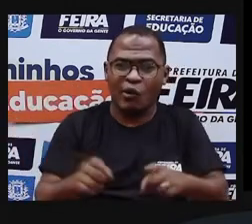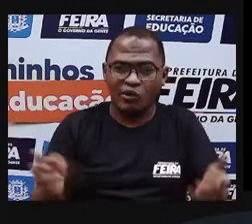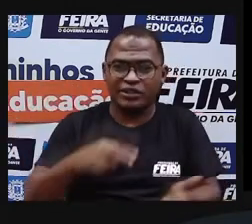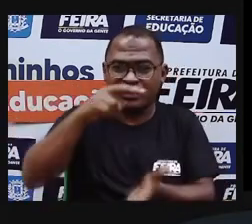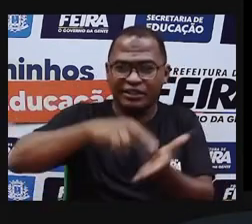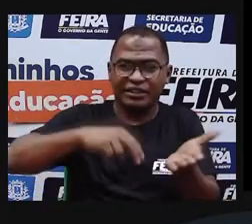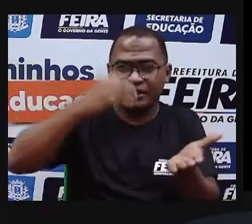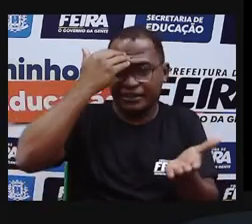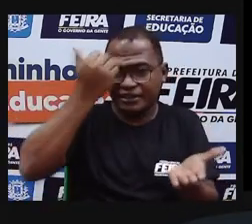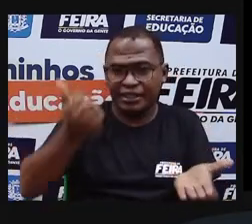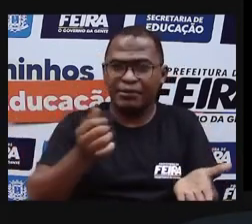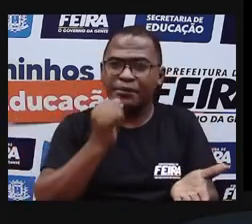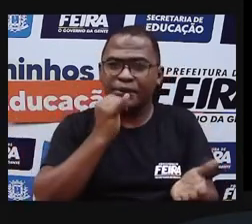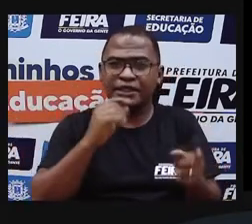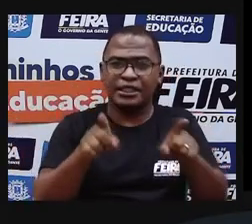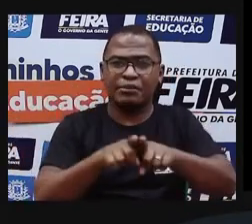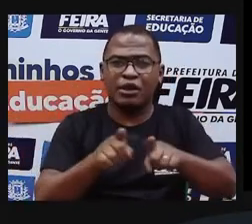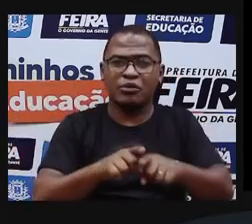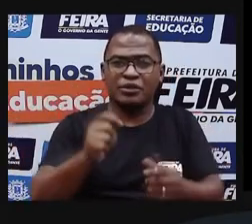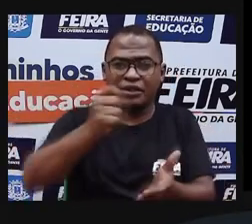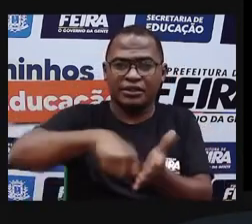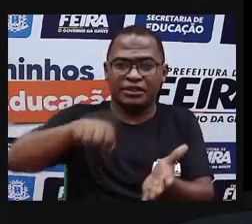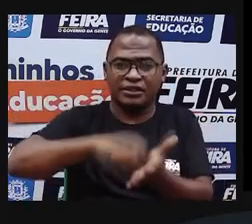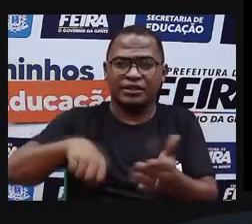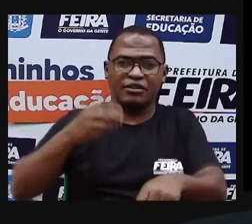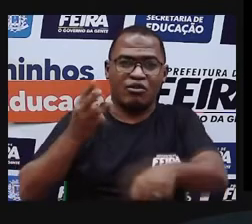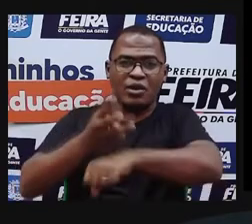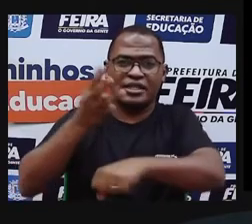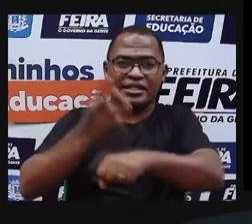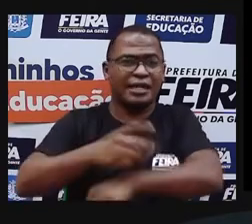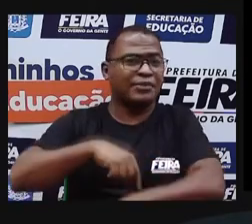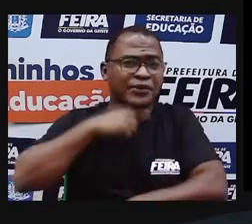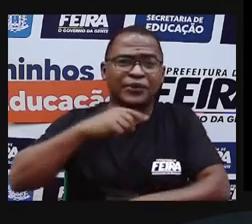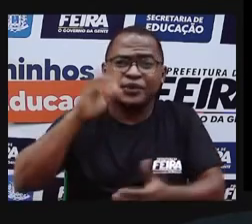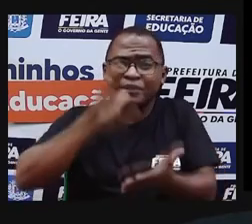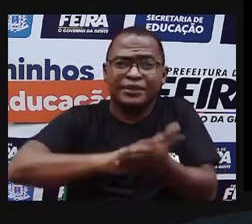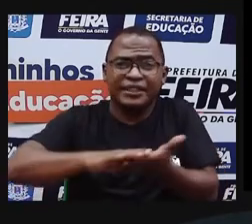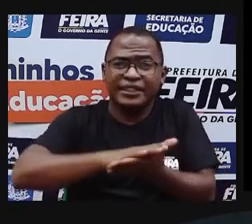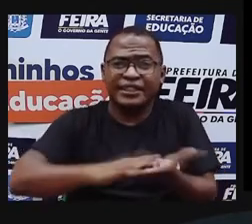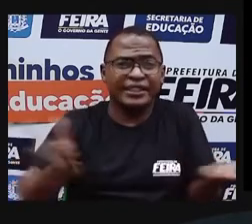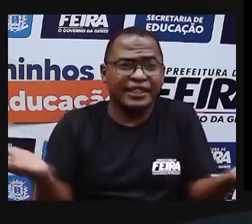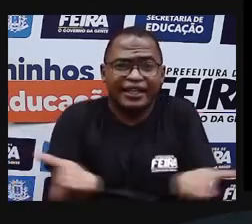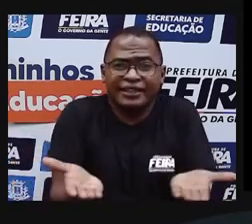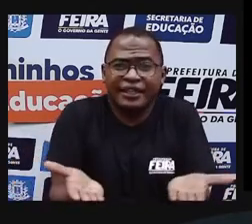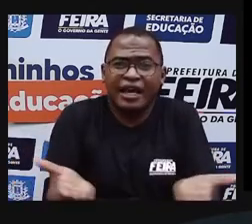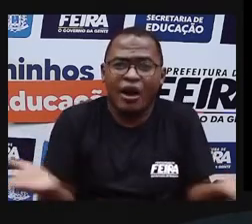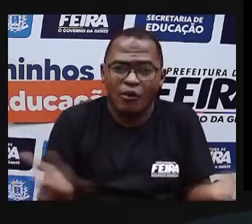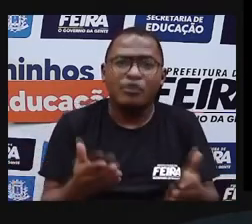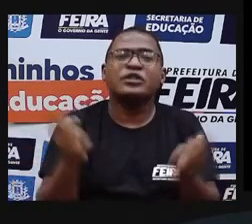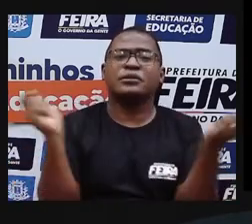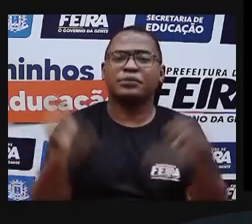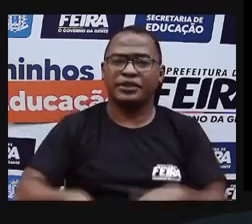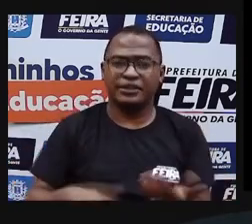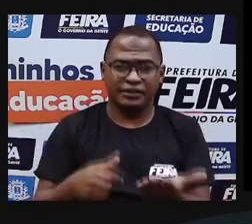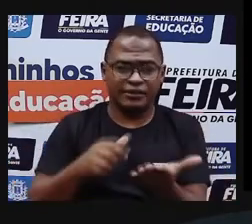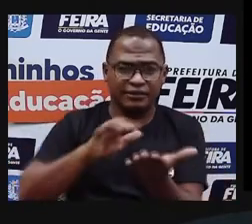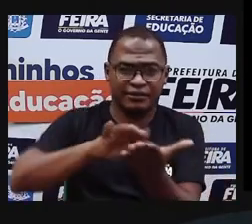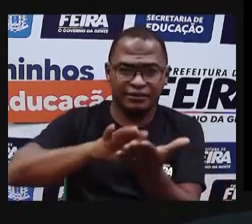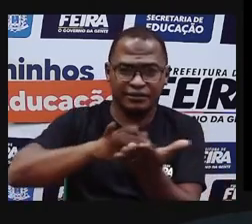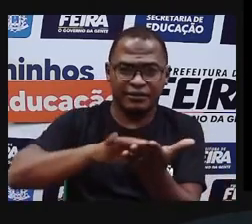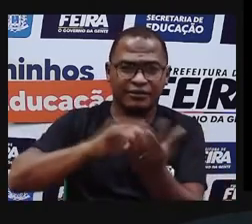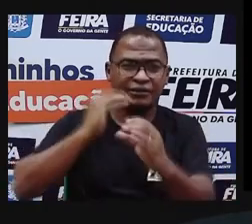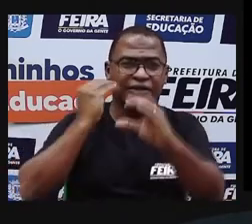gente tem assistido. A EJA não pode parar. É uma bandeira que nós temos. E é muito importante para vocês. A